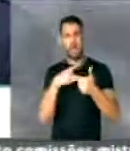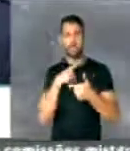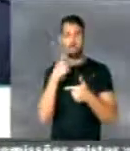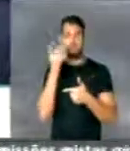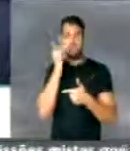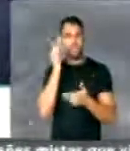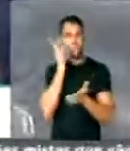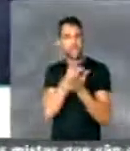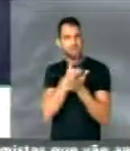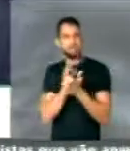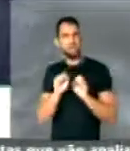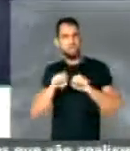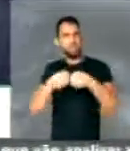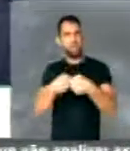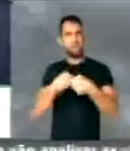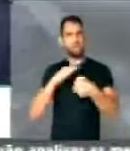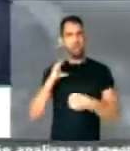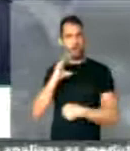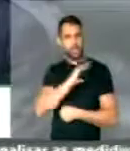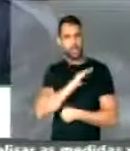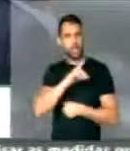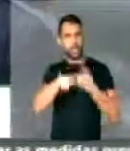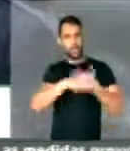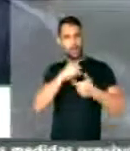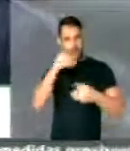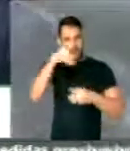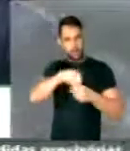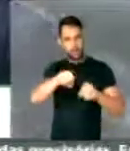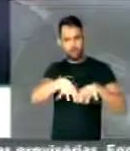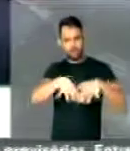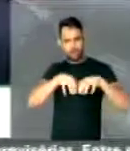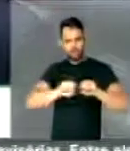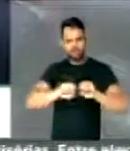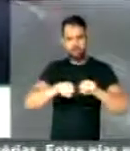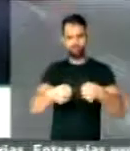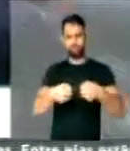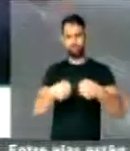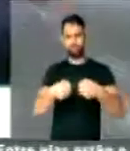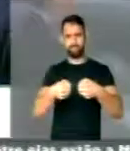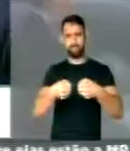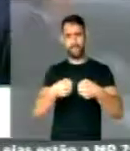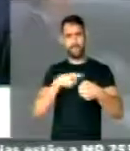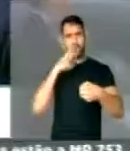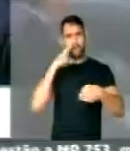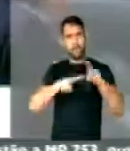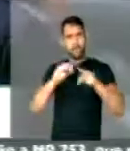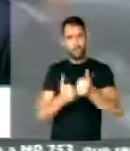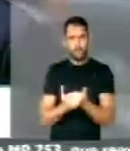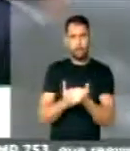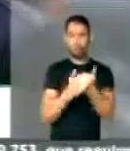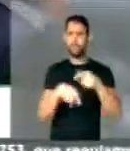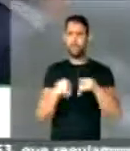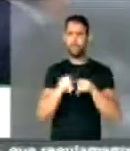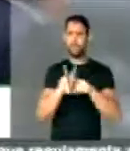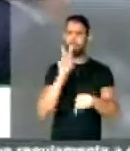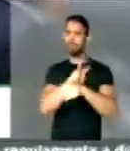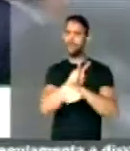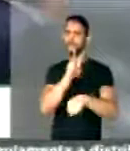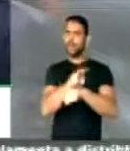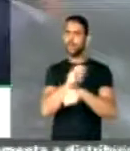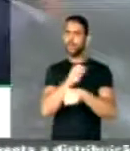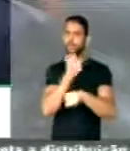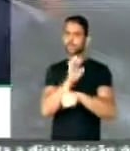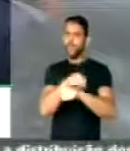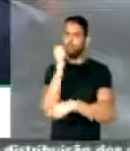nas comissões, do seu trabalho no plenário, do empenho e da visão que tem patrocinado em defesa do Rio Grande,